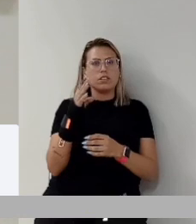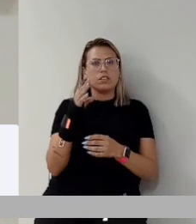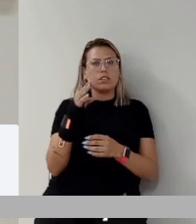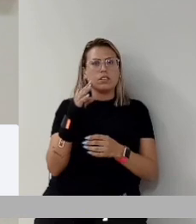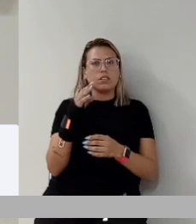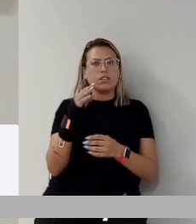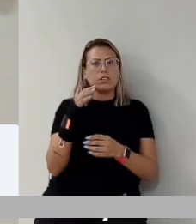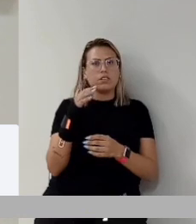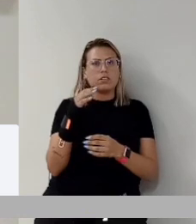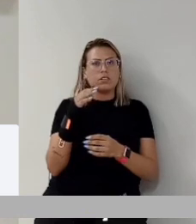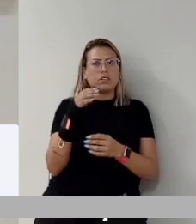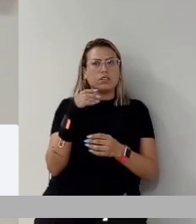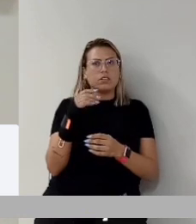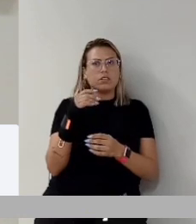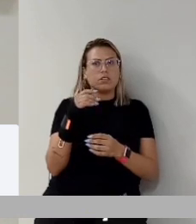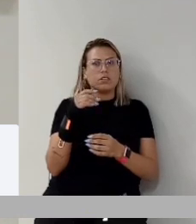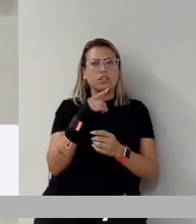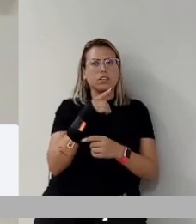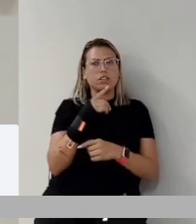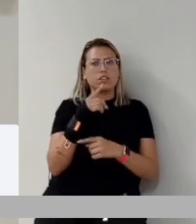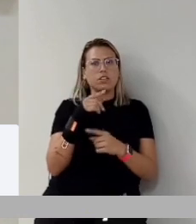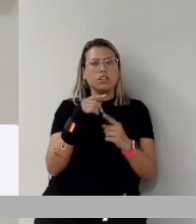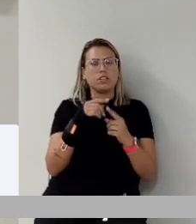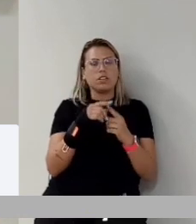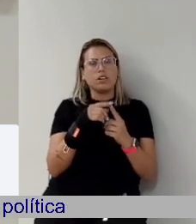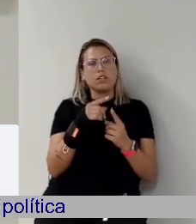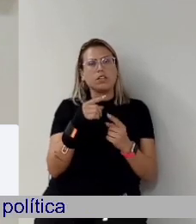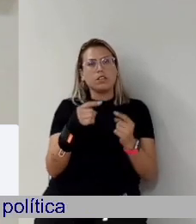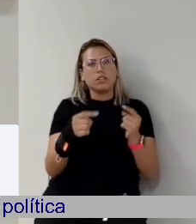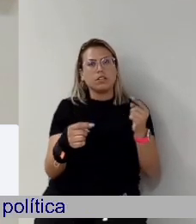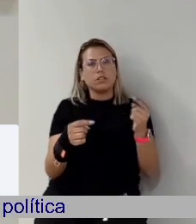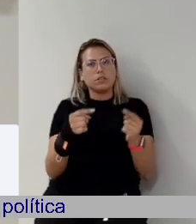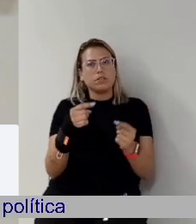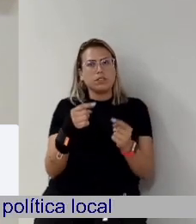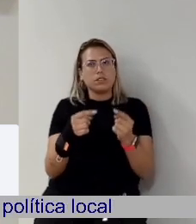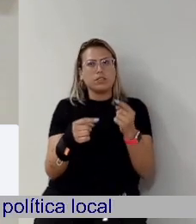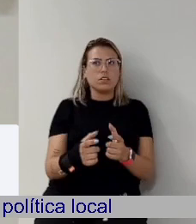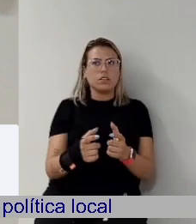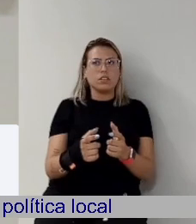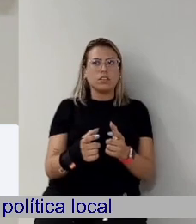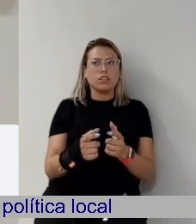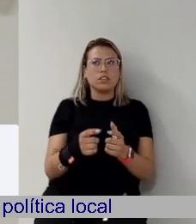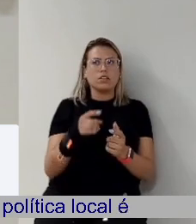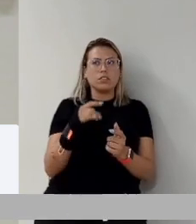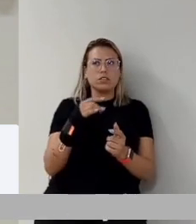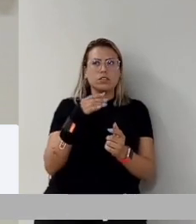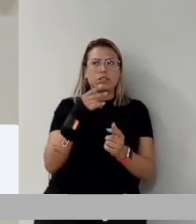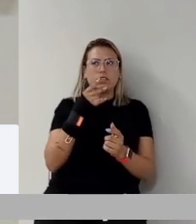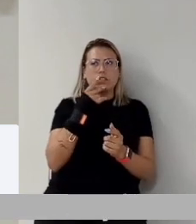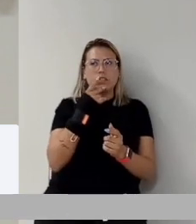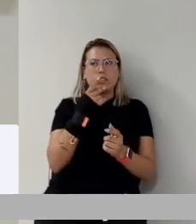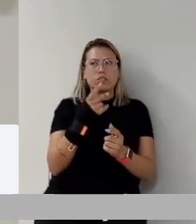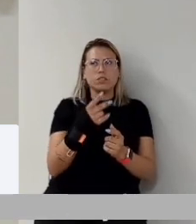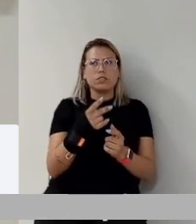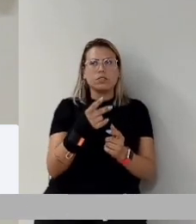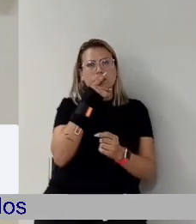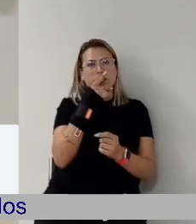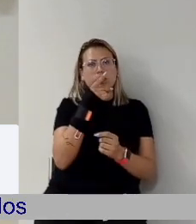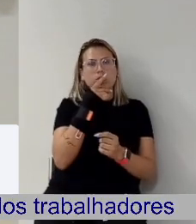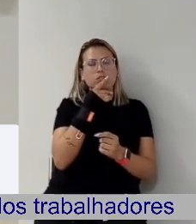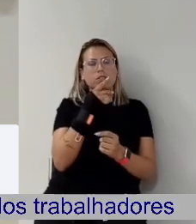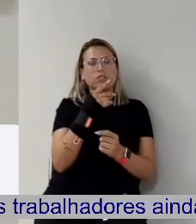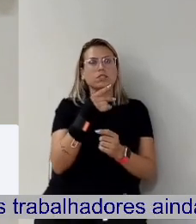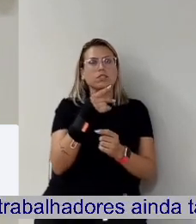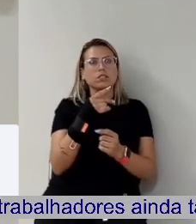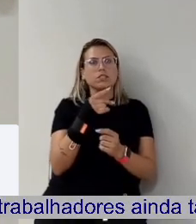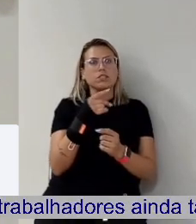assim eu vou com relação à política né local né dizer mais uma vez que o partido dos trabalhadores ainda